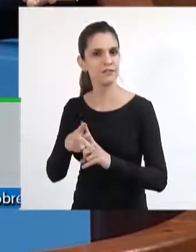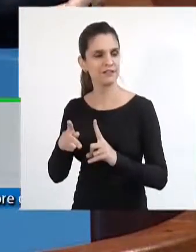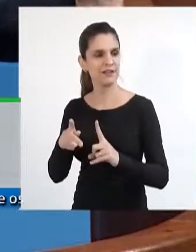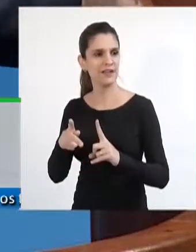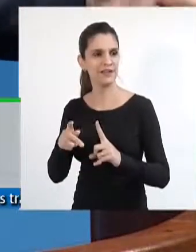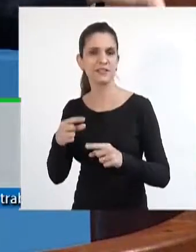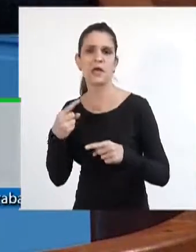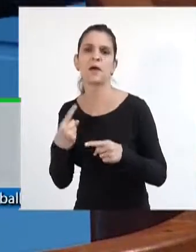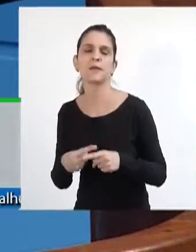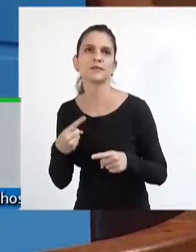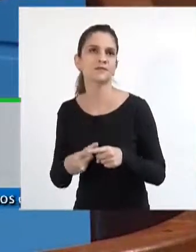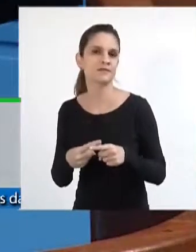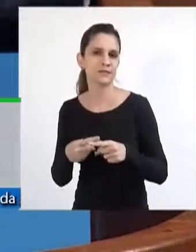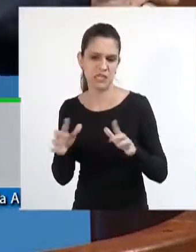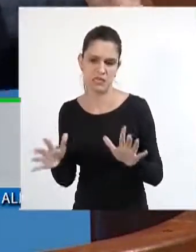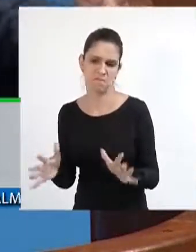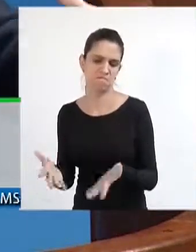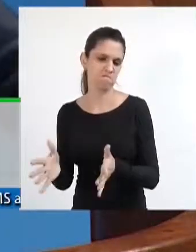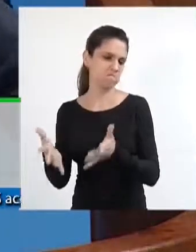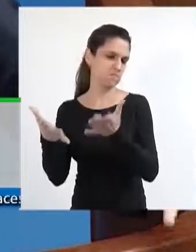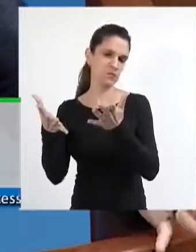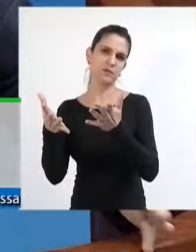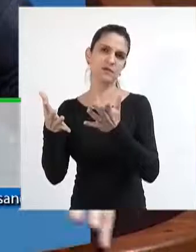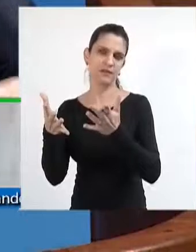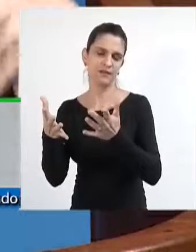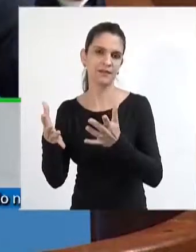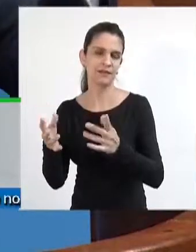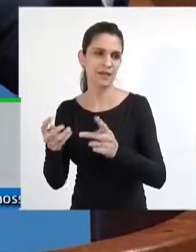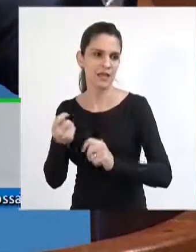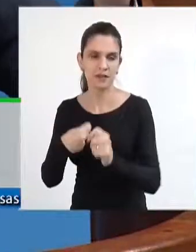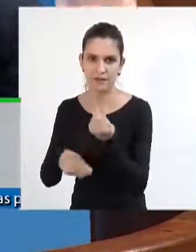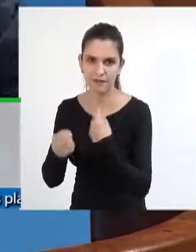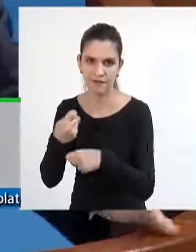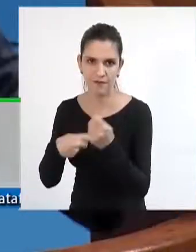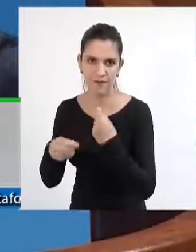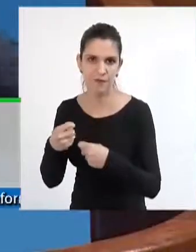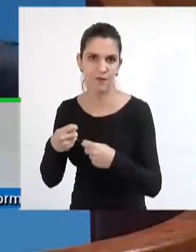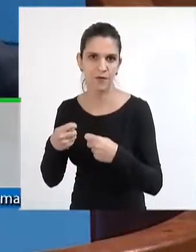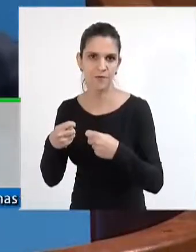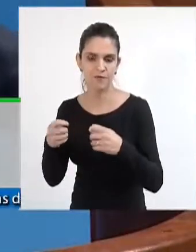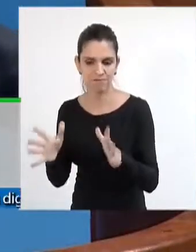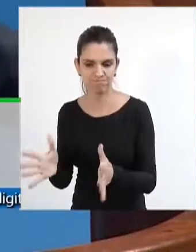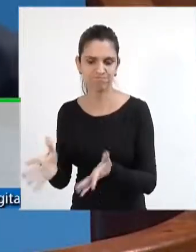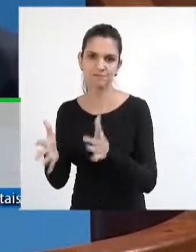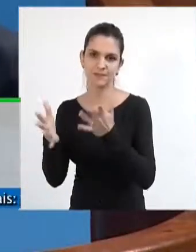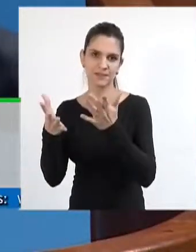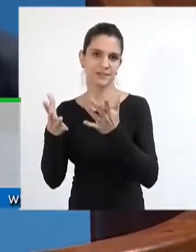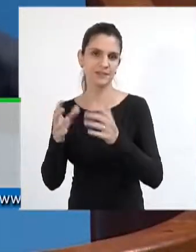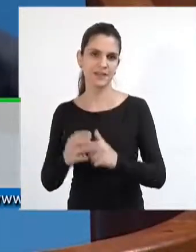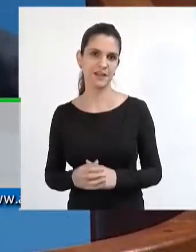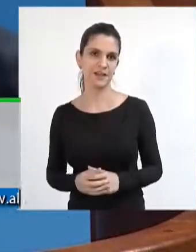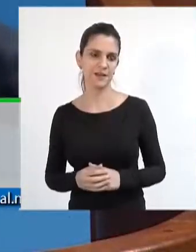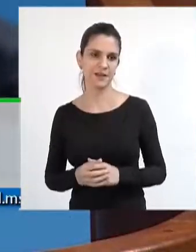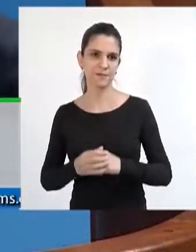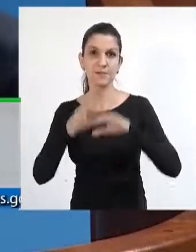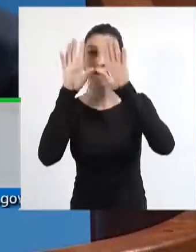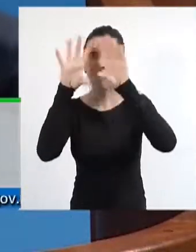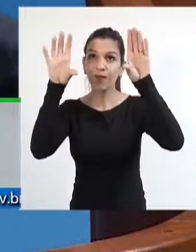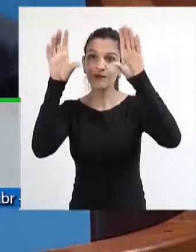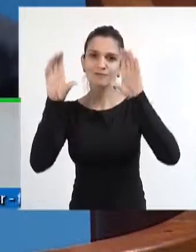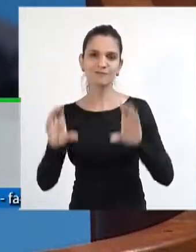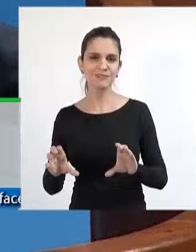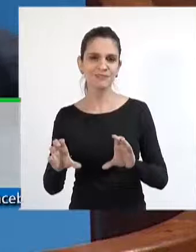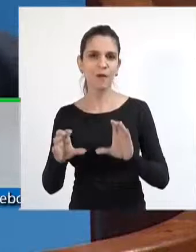A economia vai crescer, nós vamos gerar empregos, vai ser o céu aqui na terra, né? Se for feita a reforma